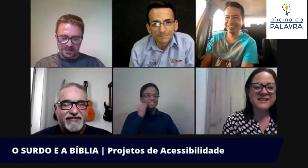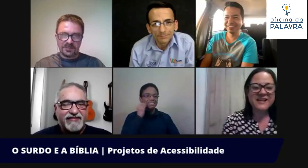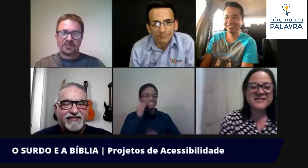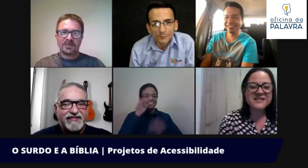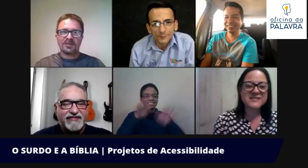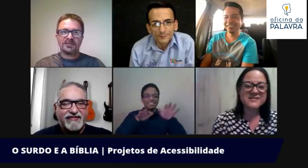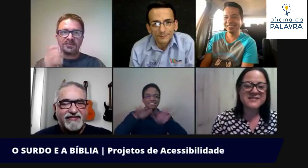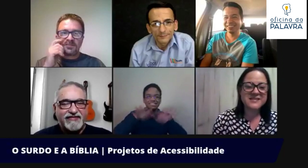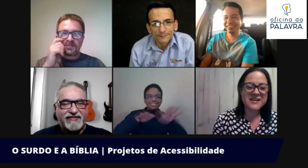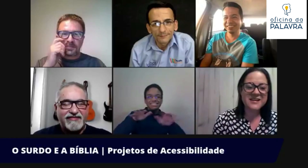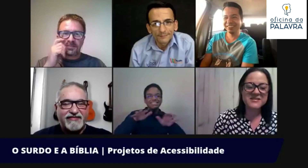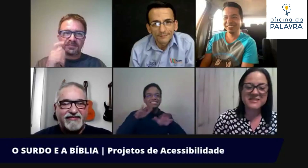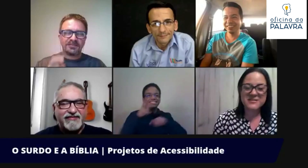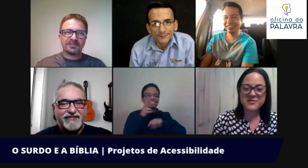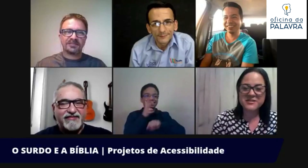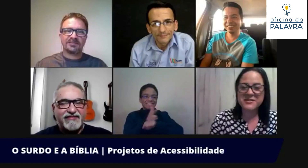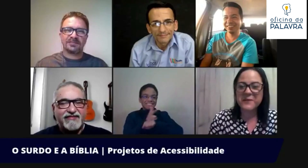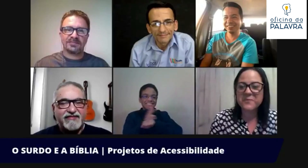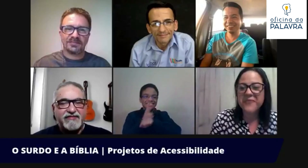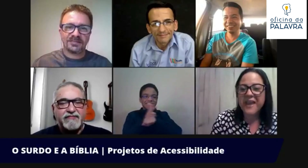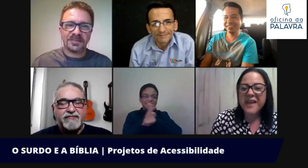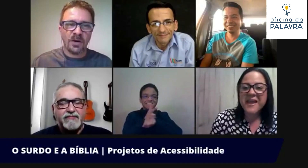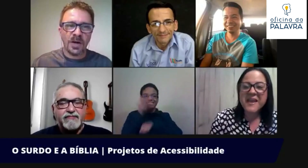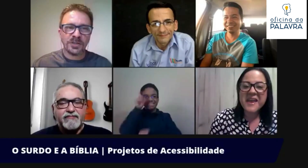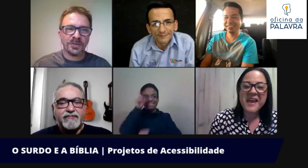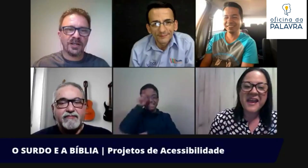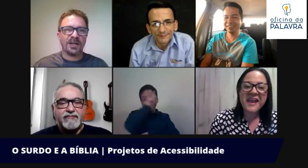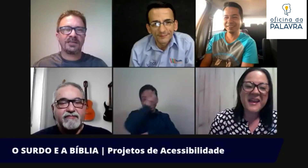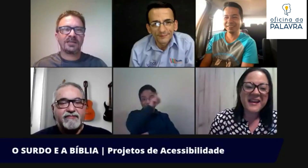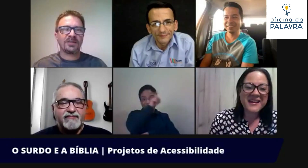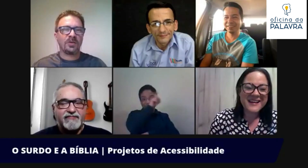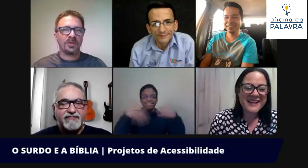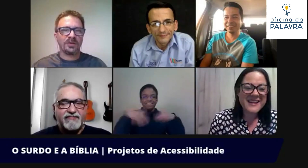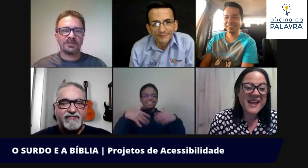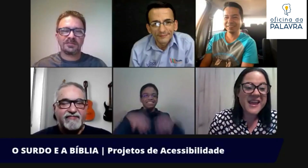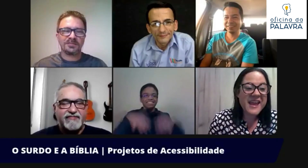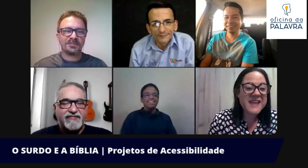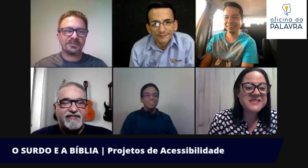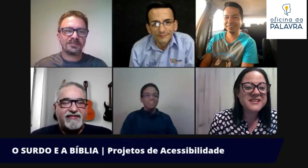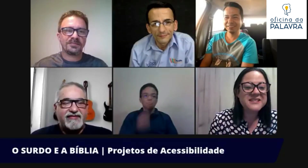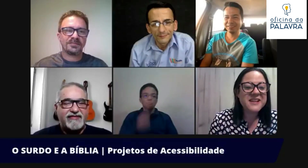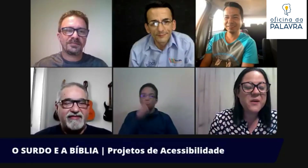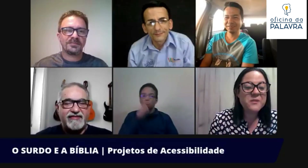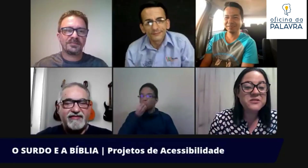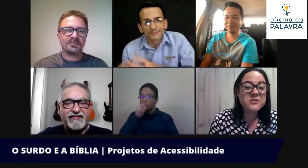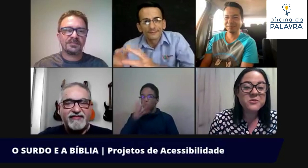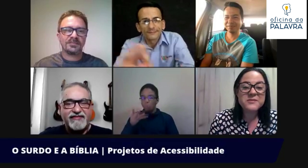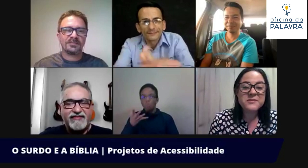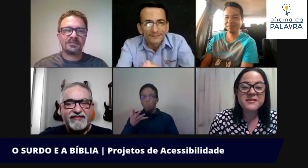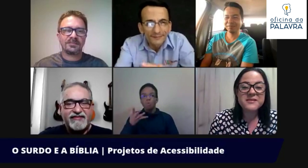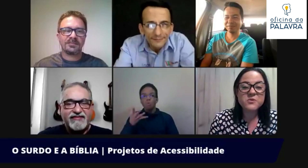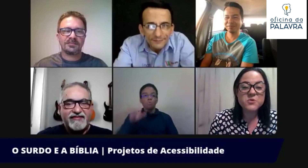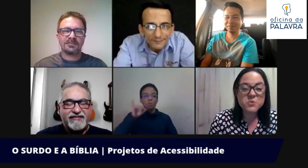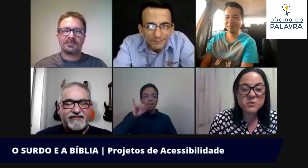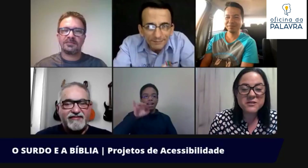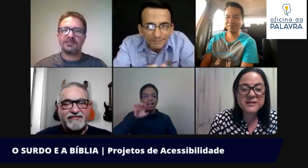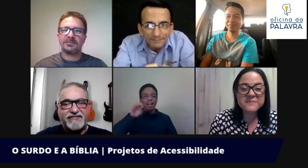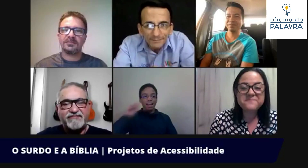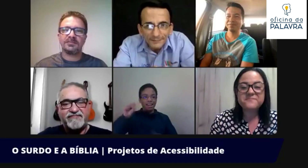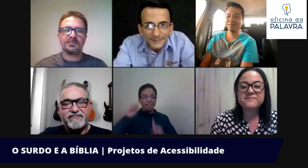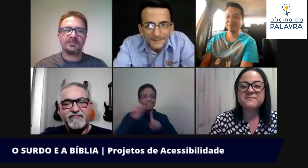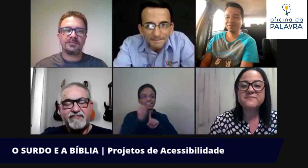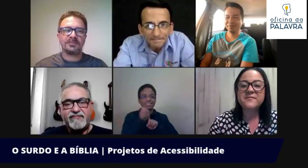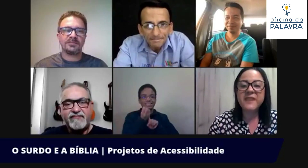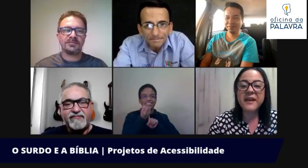na centralização desse negócio, tá difícil aqui. Tá ótimo, né? Tranquilo. IES, então, Instituto Expressão